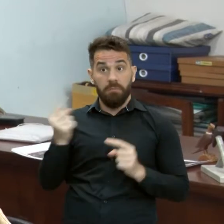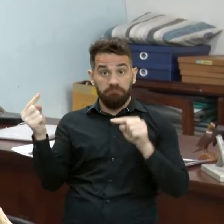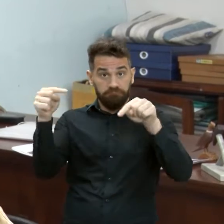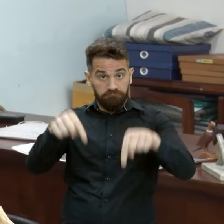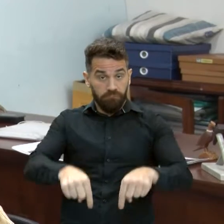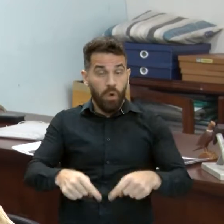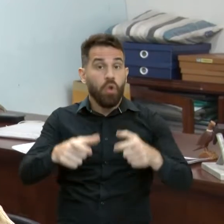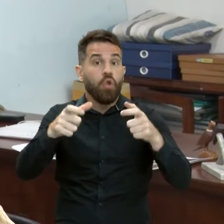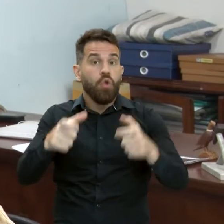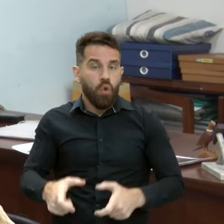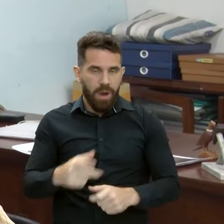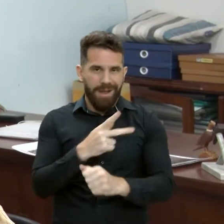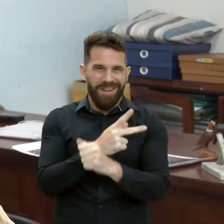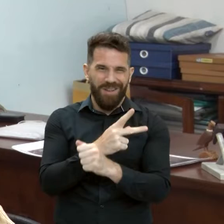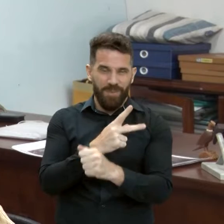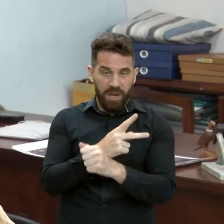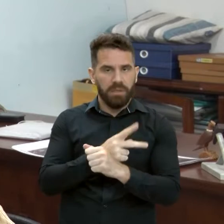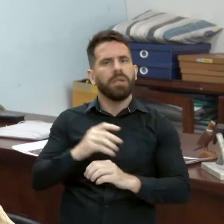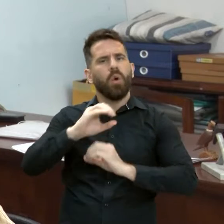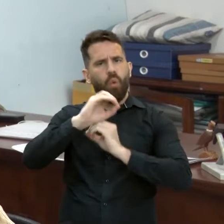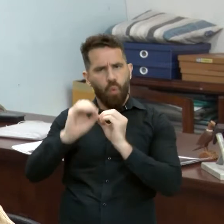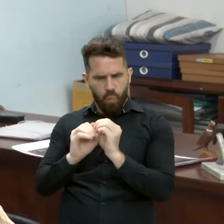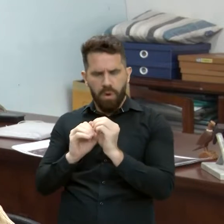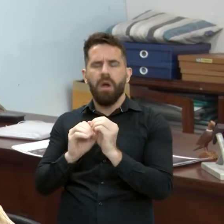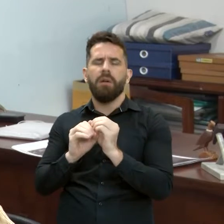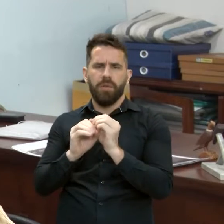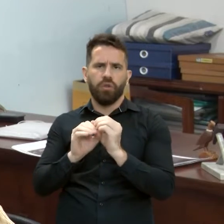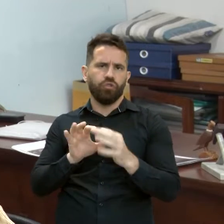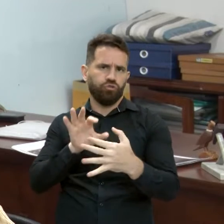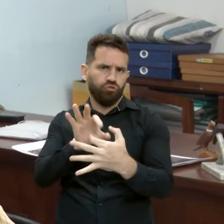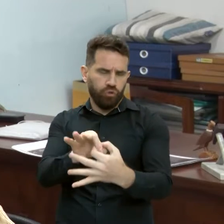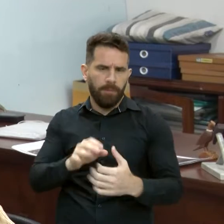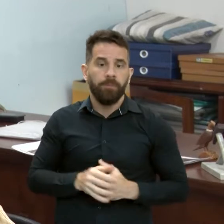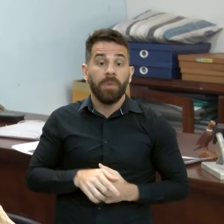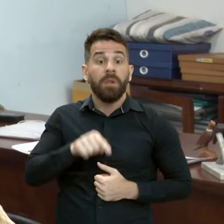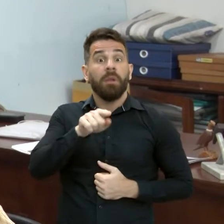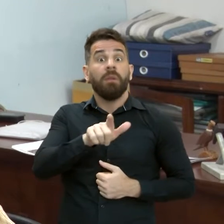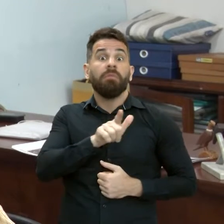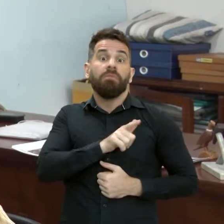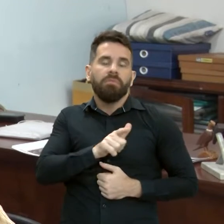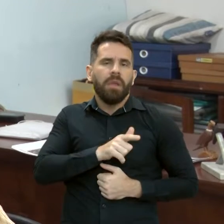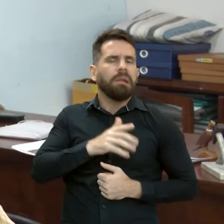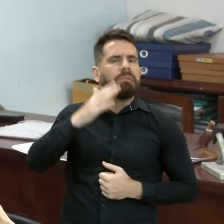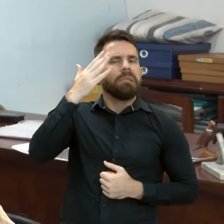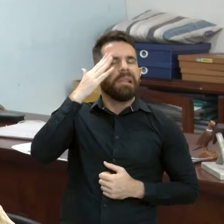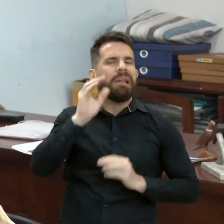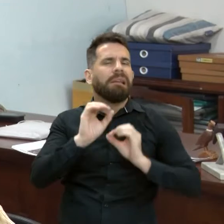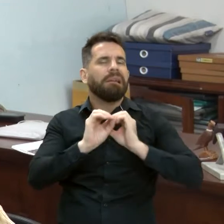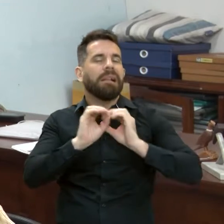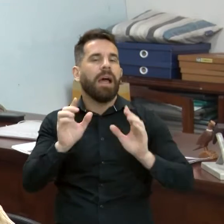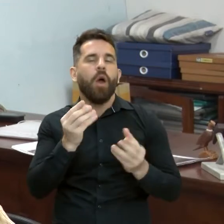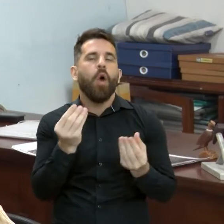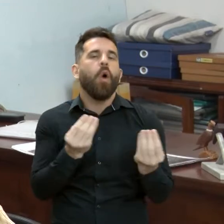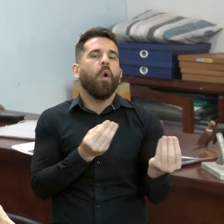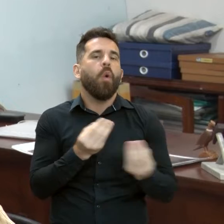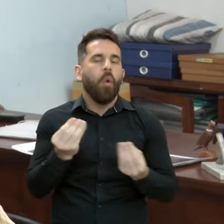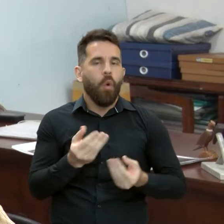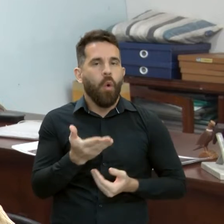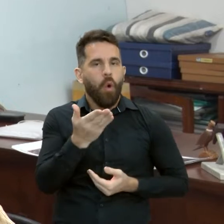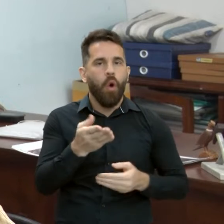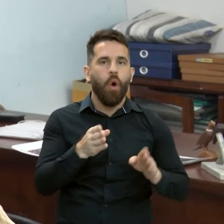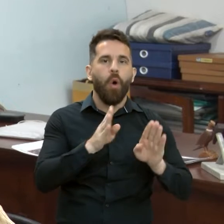UFG, para poder apresentar para vocês um blog que busca fazer a divulgação científica dessa área de uma forma